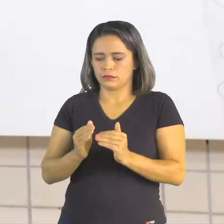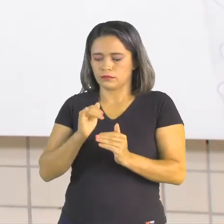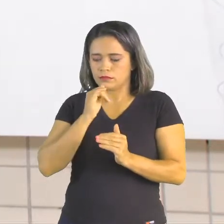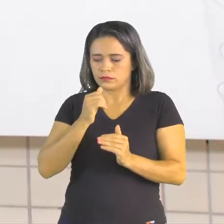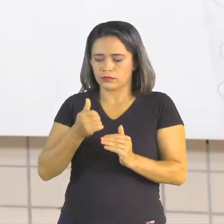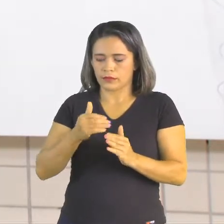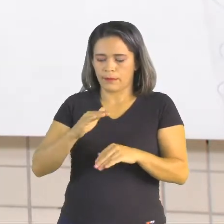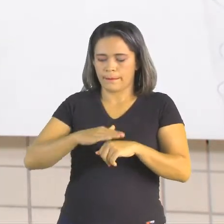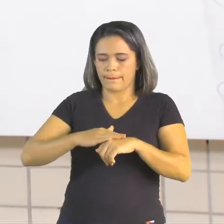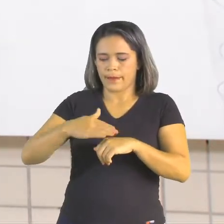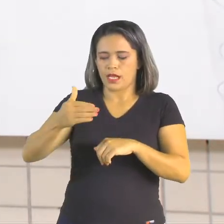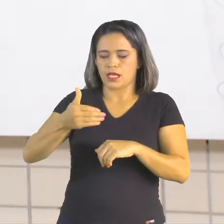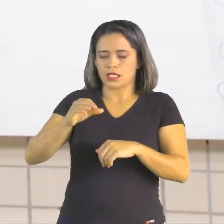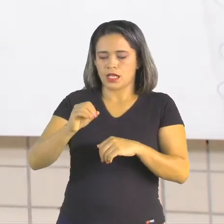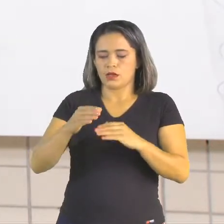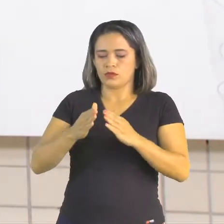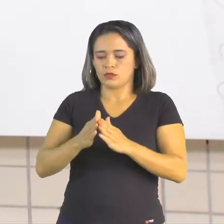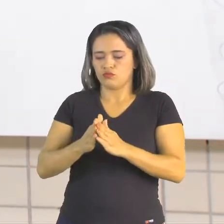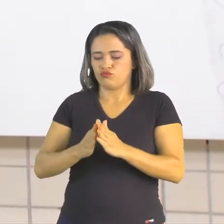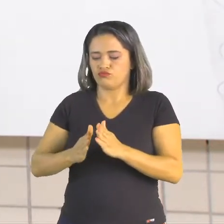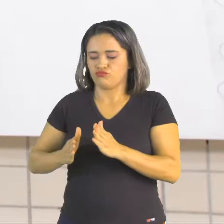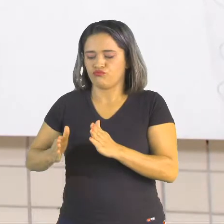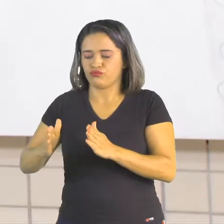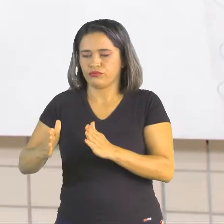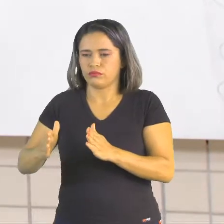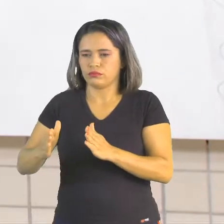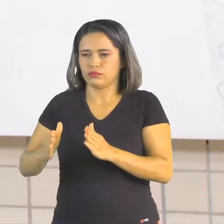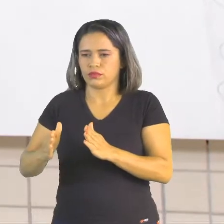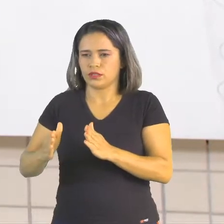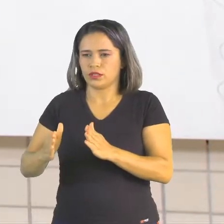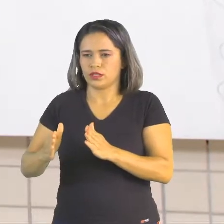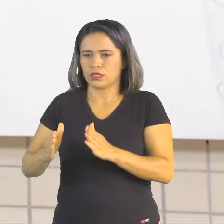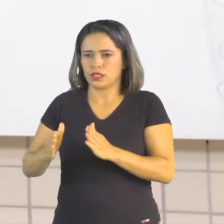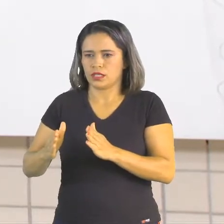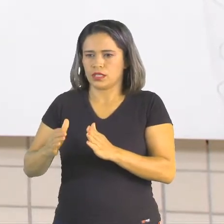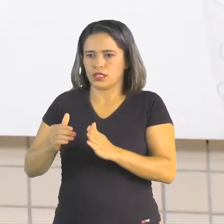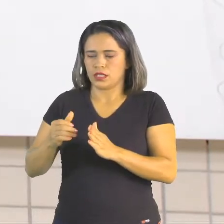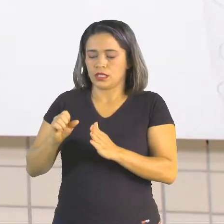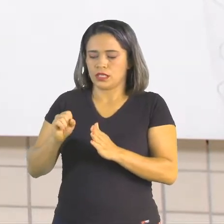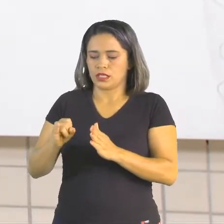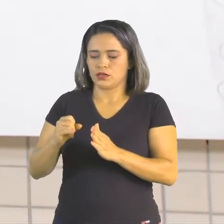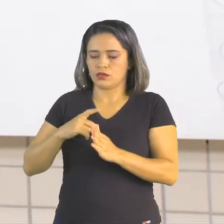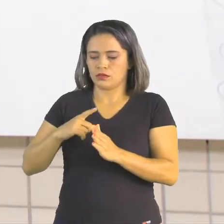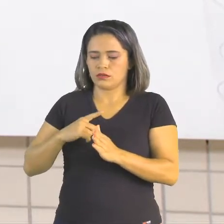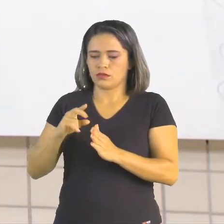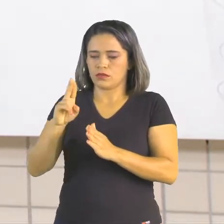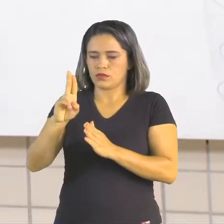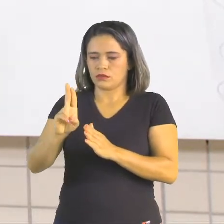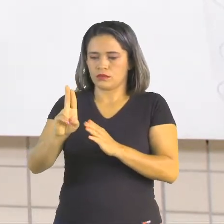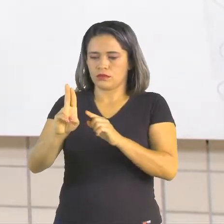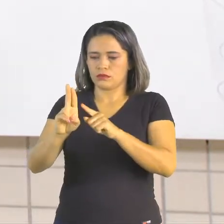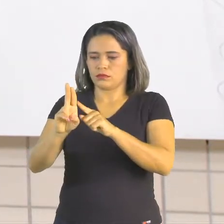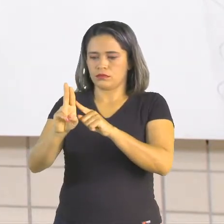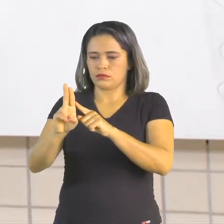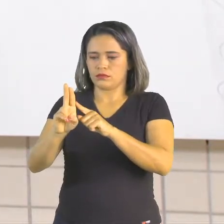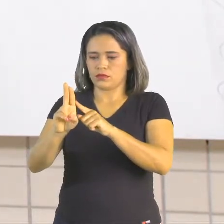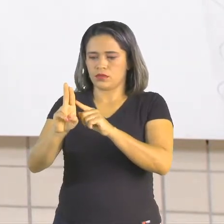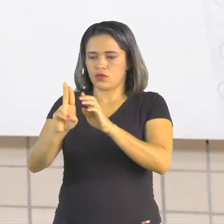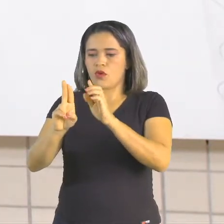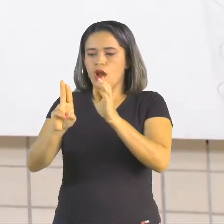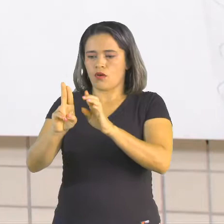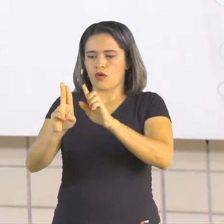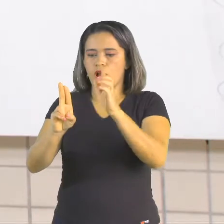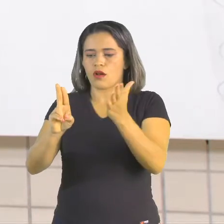eu estava na ordem dos décimos, eu vou aumentar para a unidade. Se eu estou na ordem das unidades, eu vou aumentar para as dezenas e